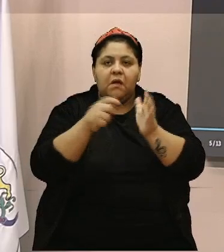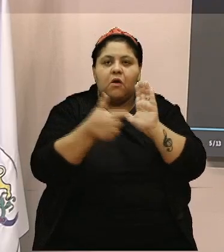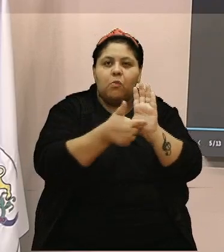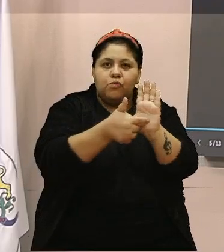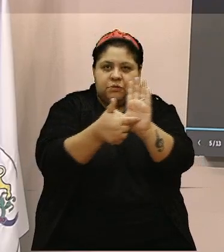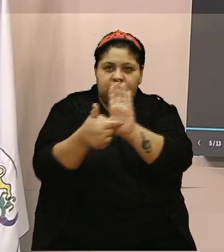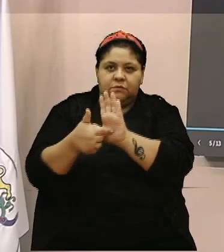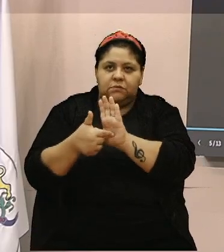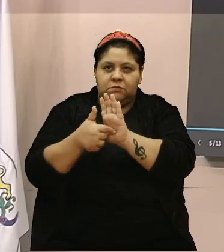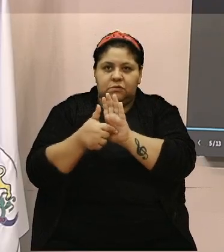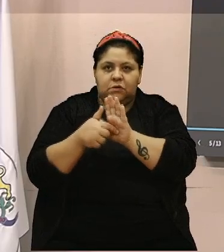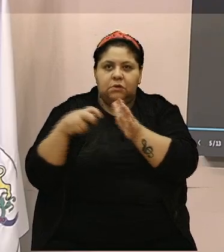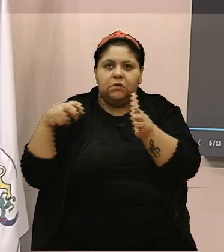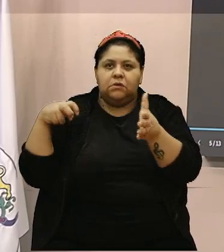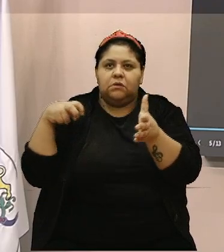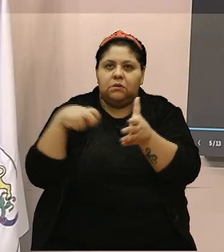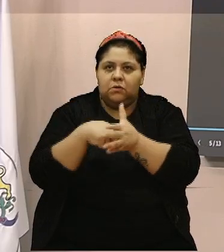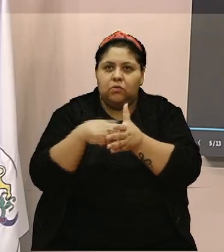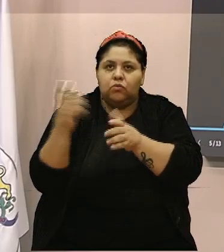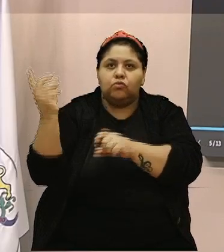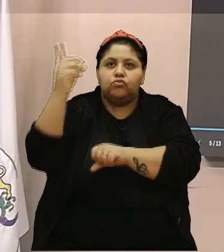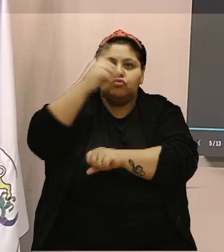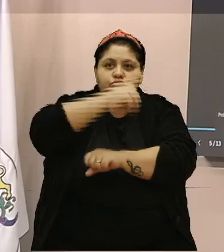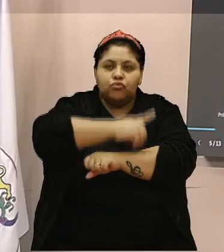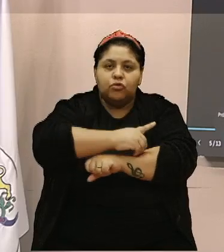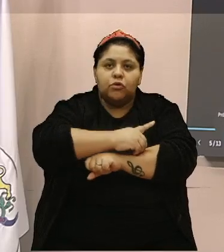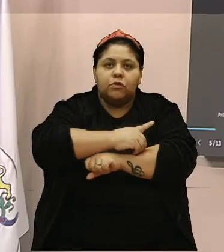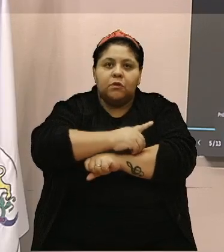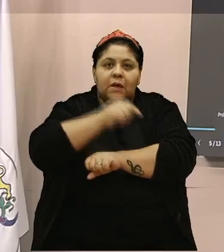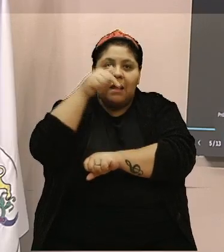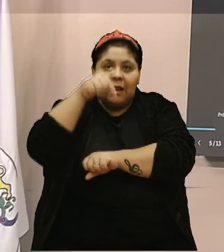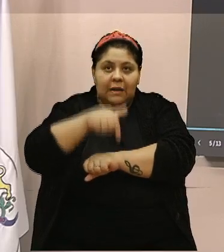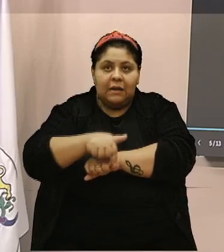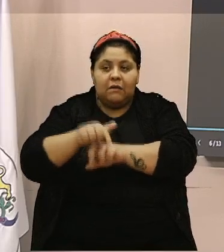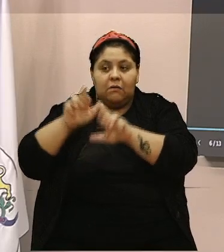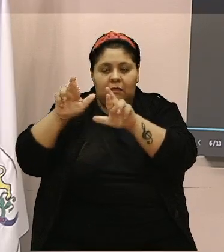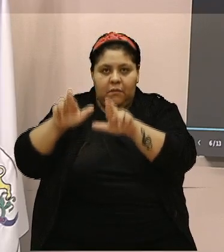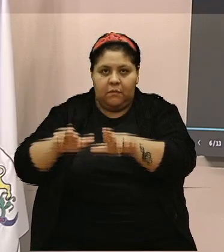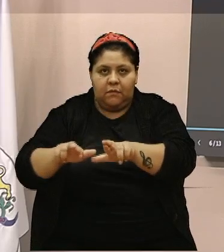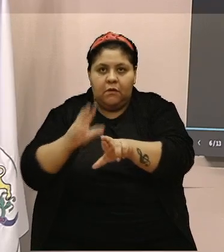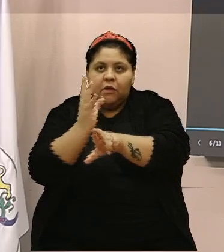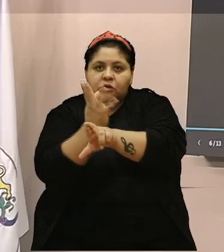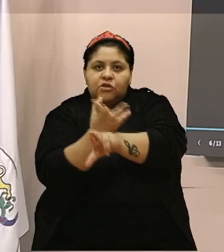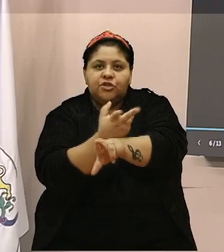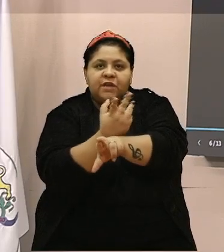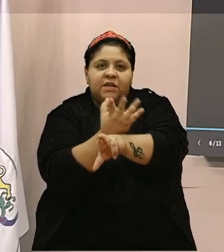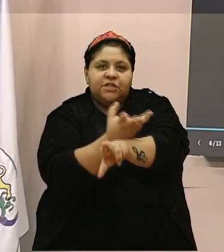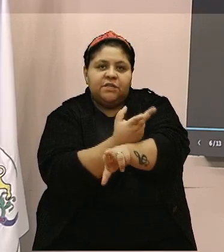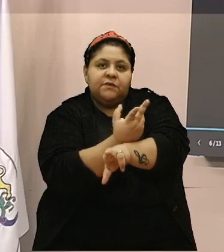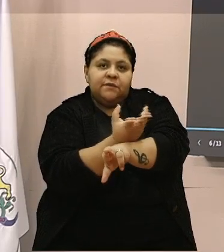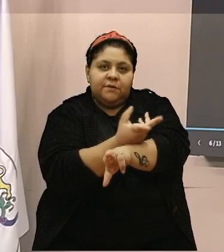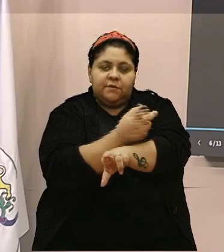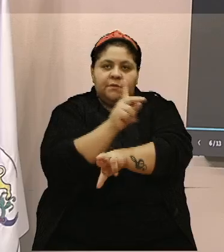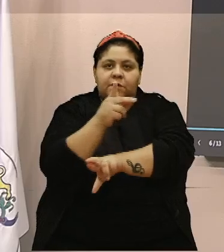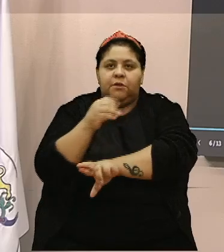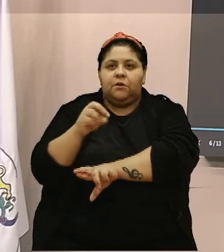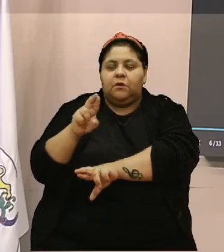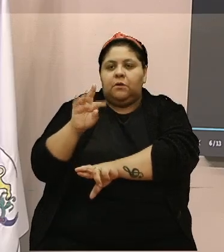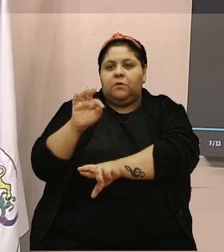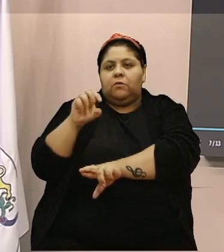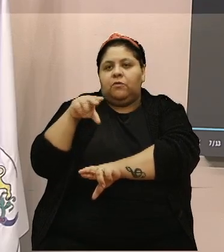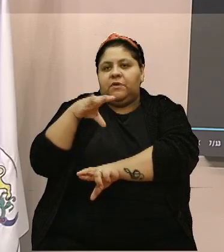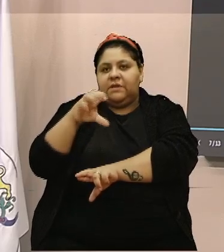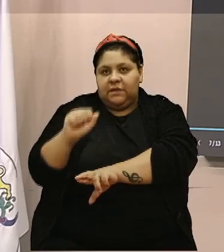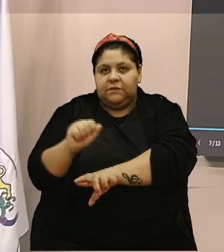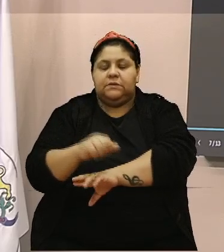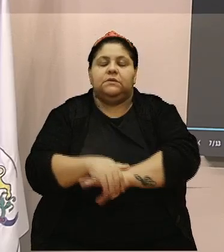ali os acidentes, as datas, e que foi ali naquela região mesmo, Jardim das Hortênsias. Pode passar. Pode